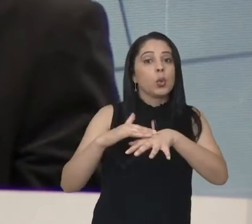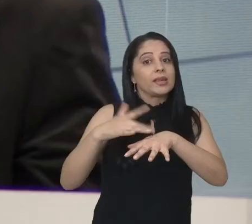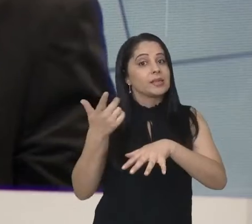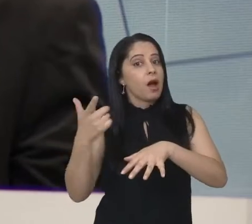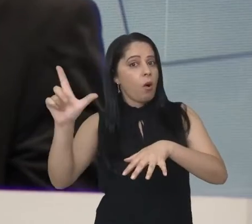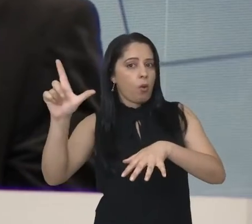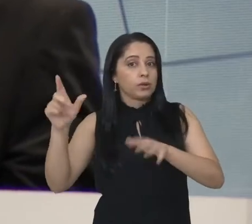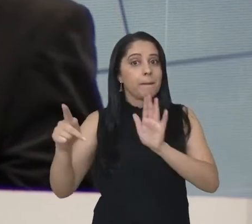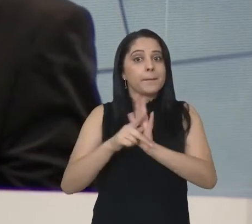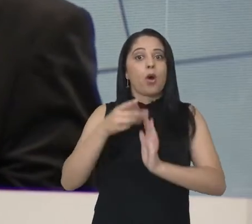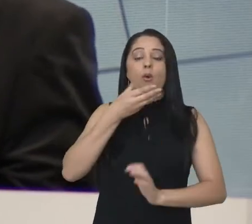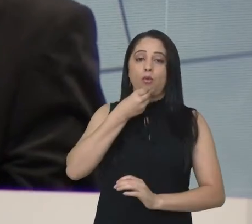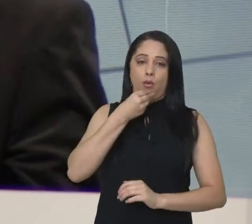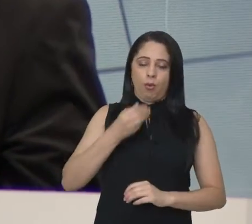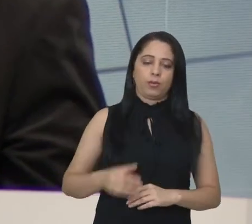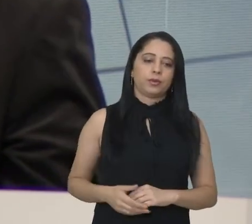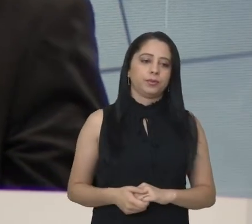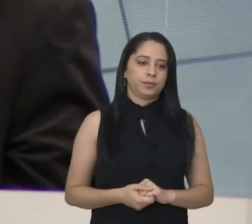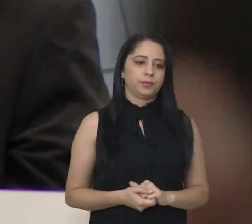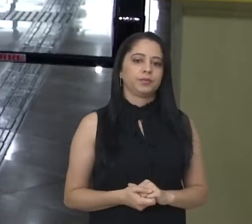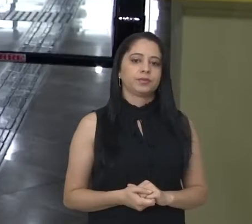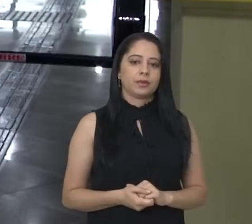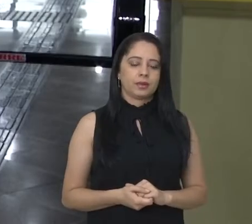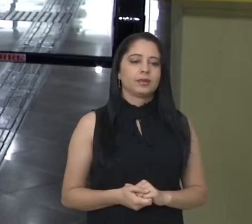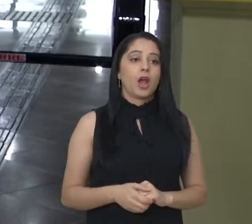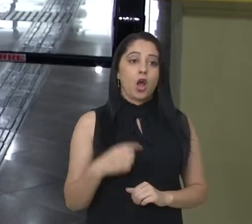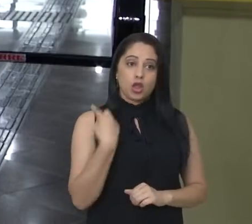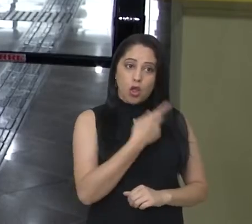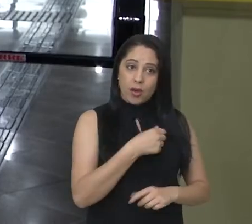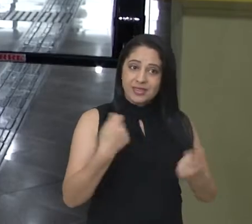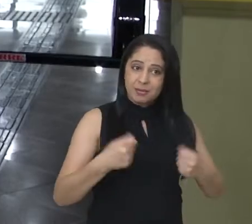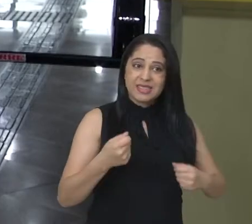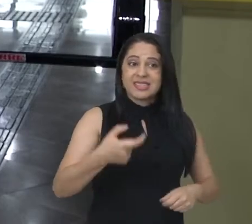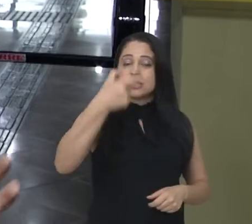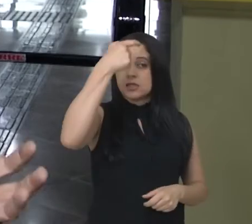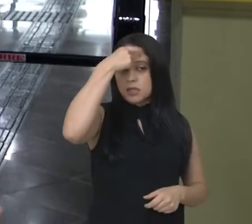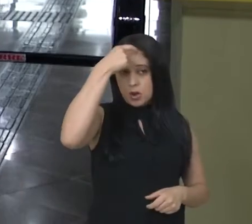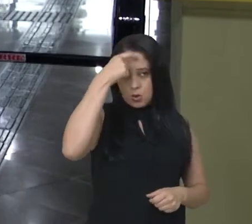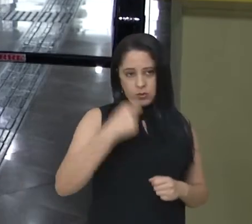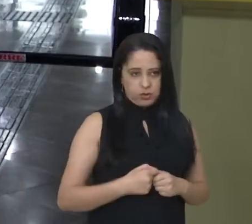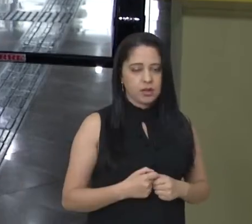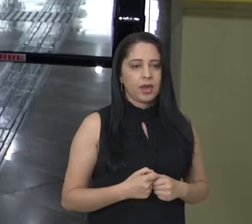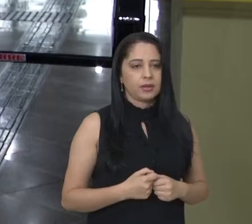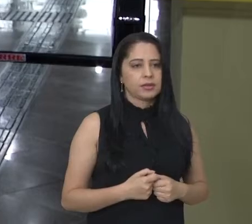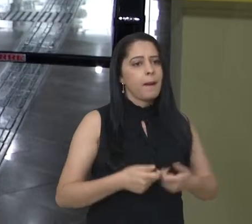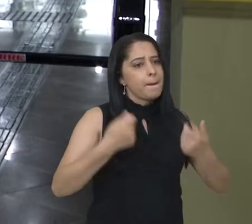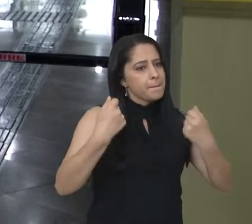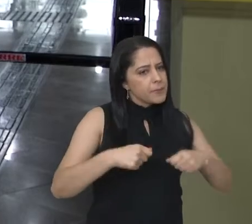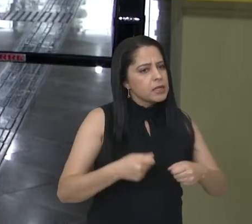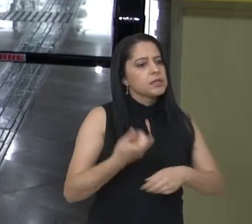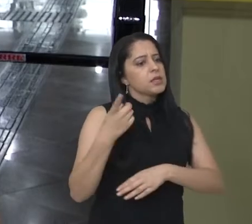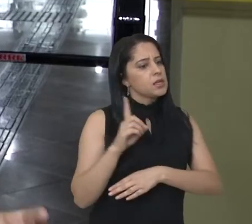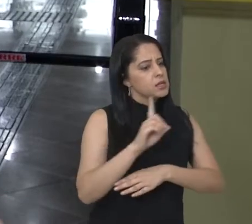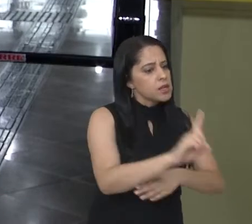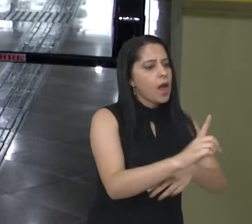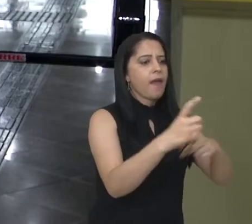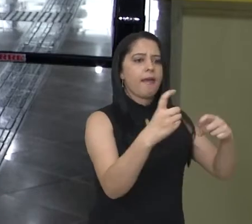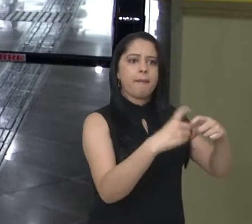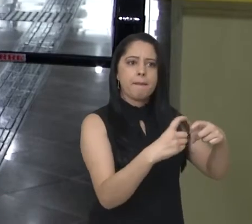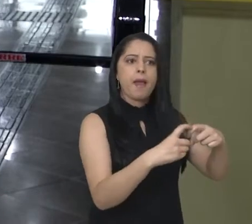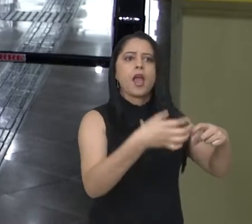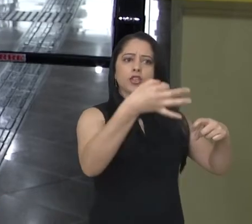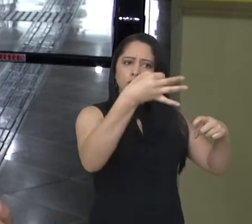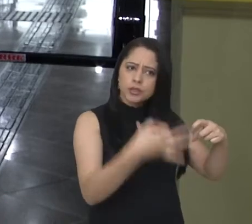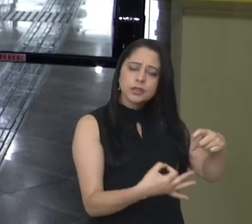para outras doenças que atingem os homens. Nós precisamos nos conscientizar cada vez mais que nós temos que fazer os nossos